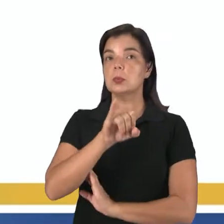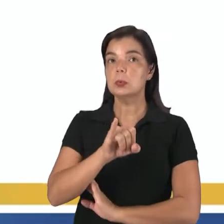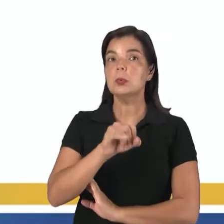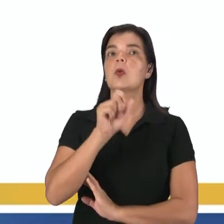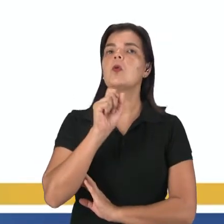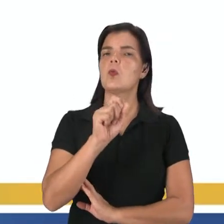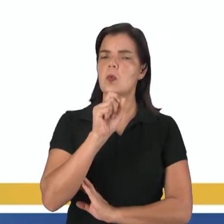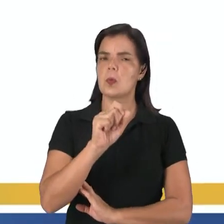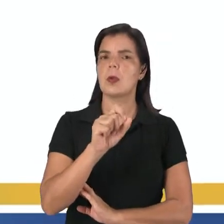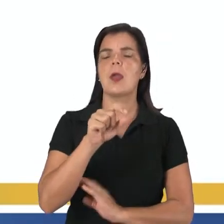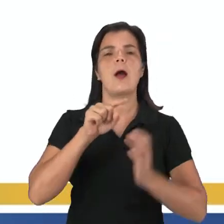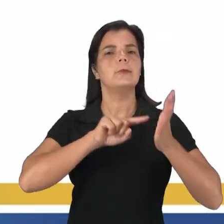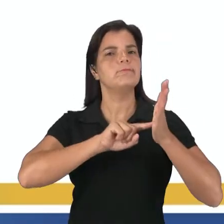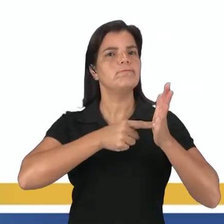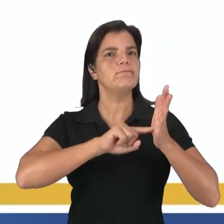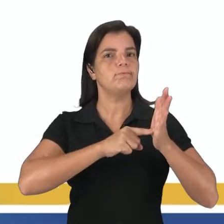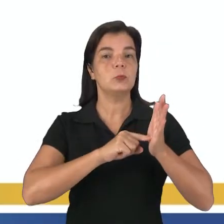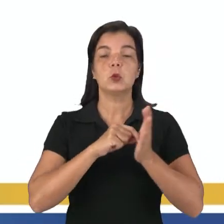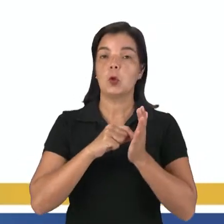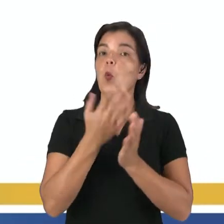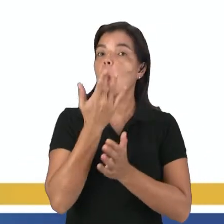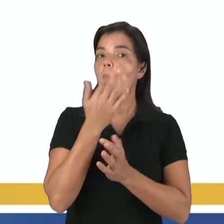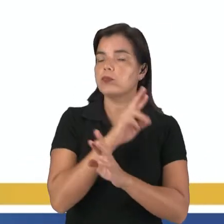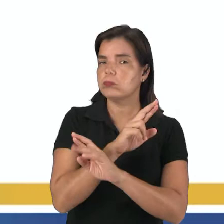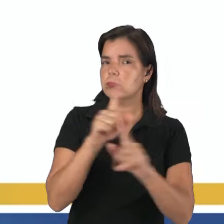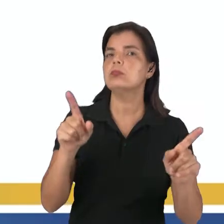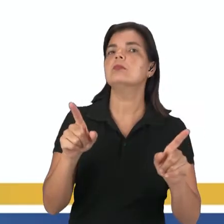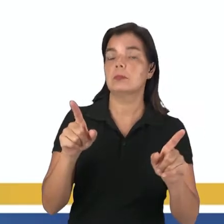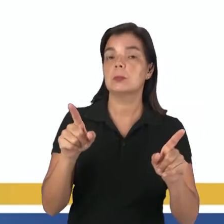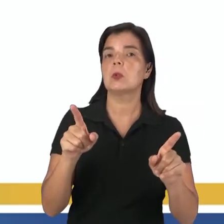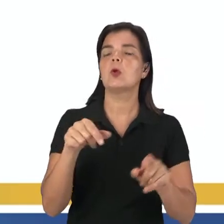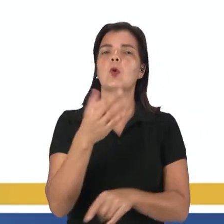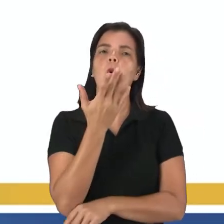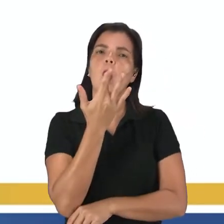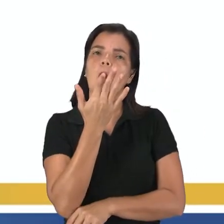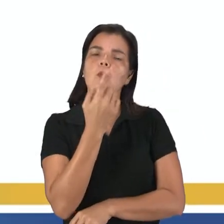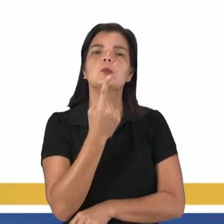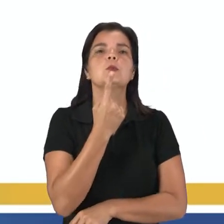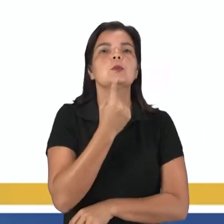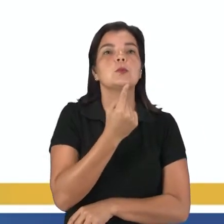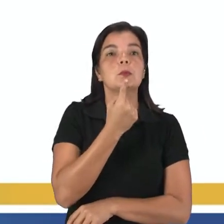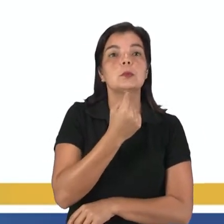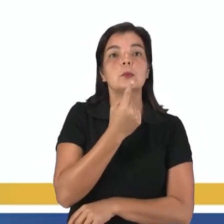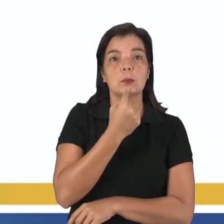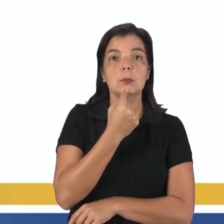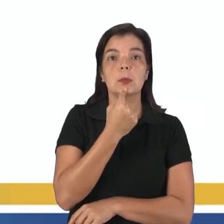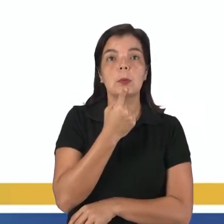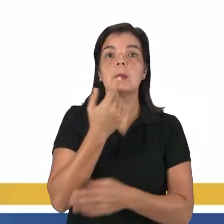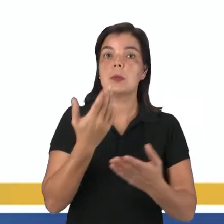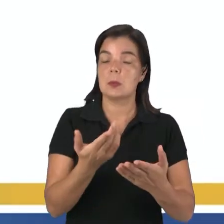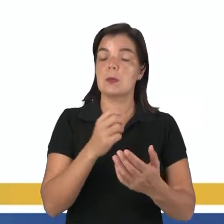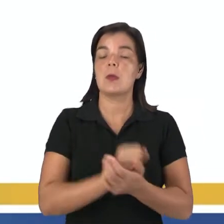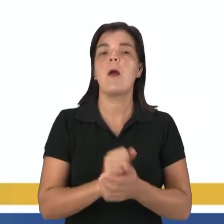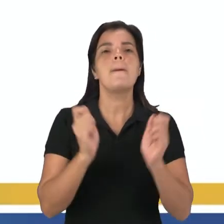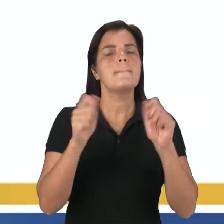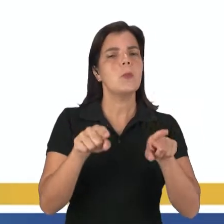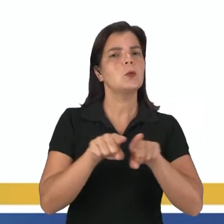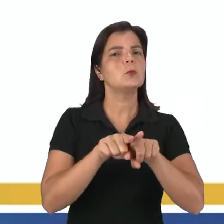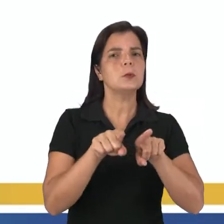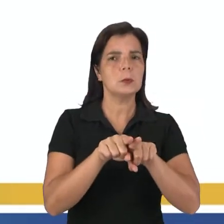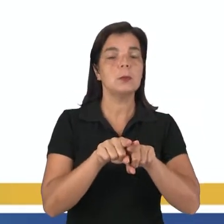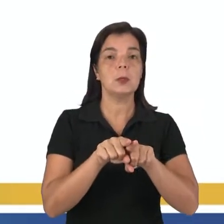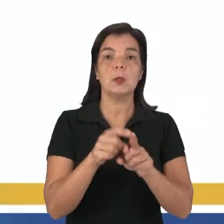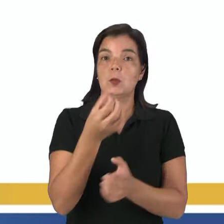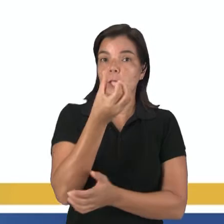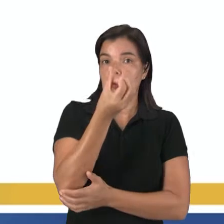ponto ir né que seria esse ponto aí que tá com uma corzinha diferente né Ele tá aí indicado de vermelho ele